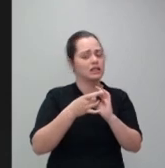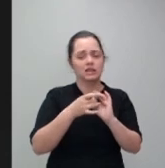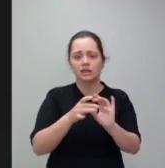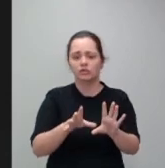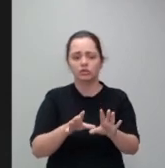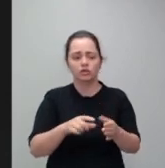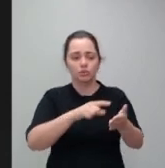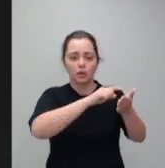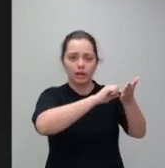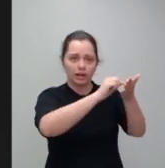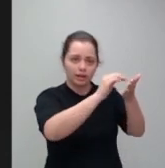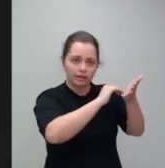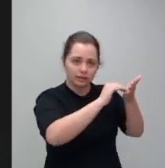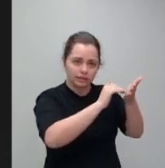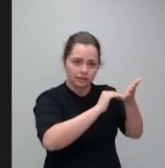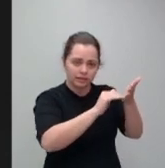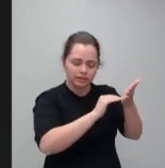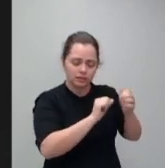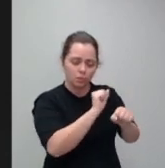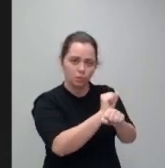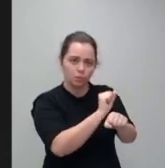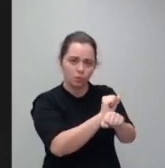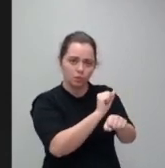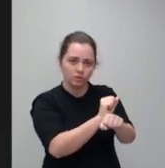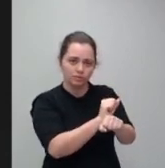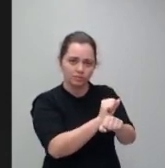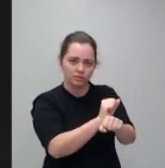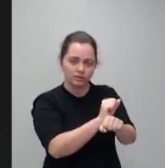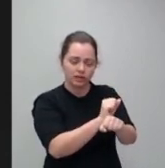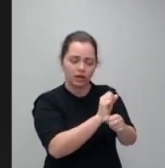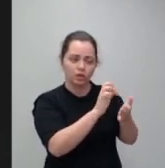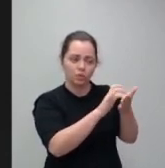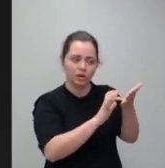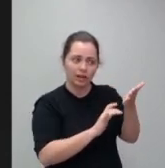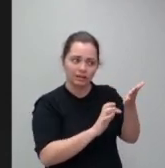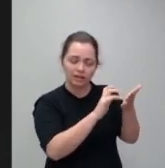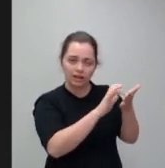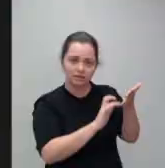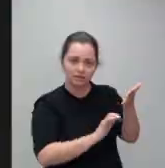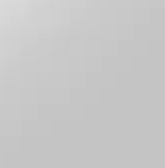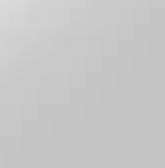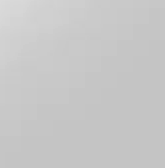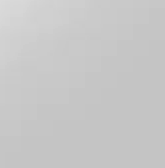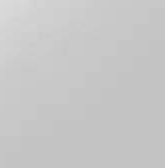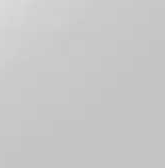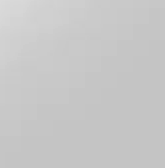turma deram provimento ao recurso e determinaram o prosseguimento da ação de guarda.